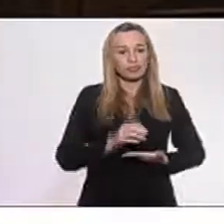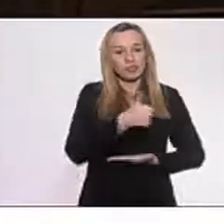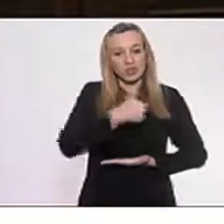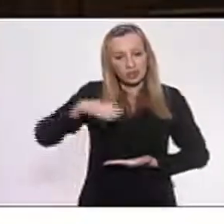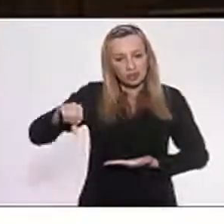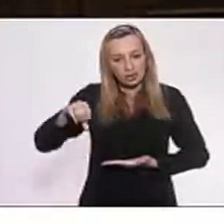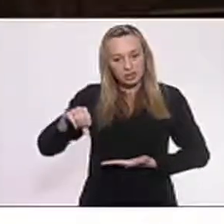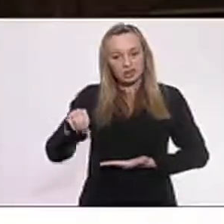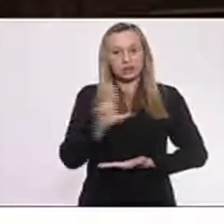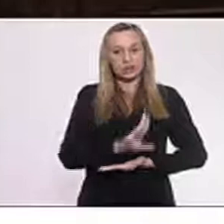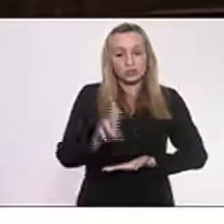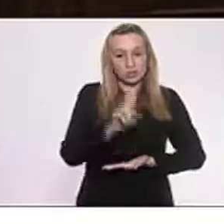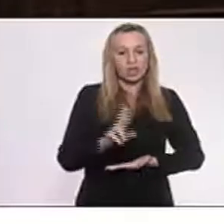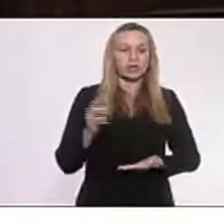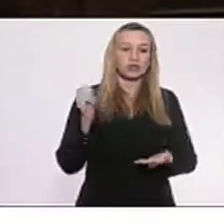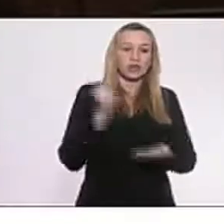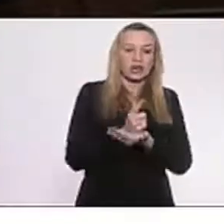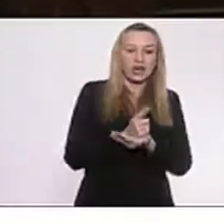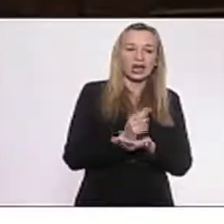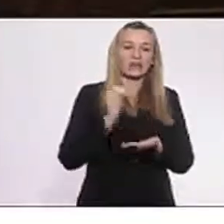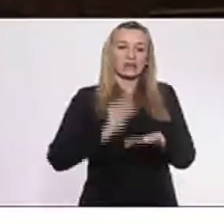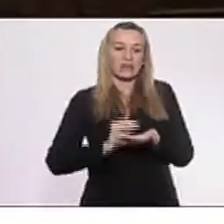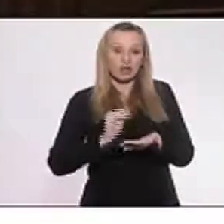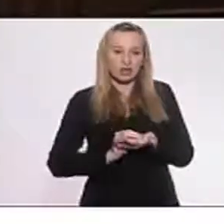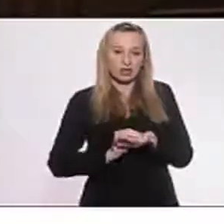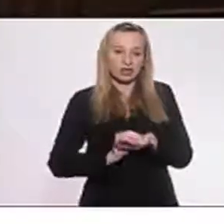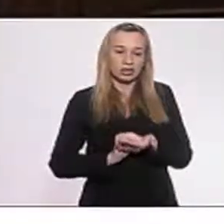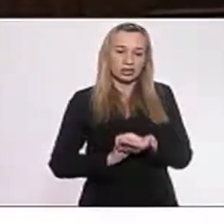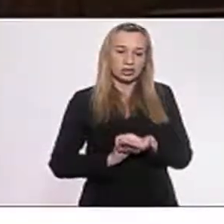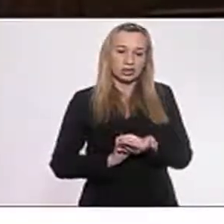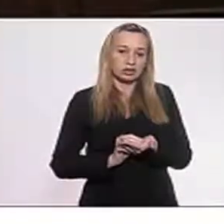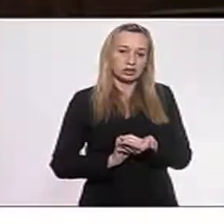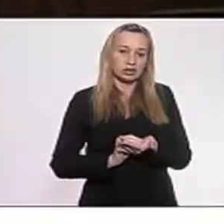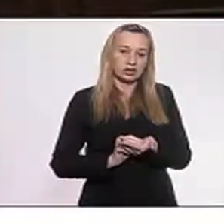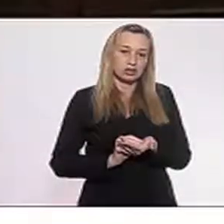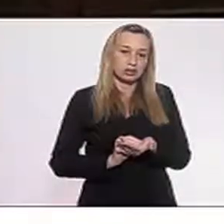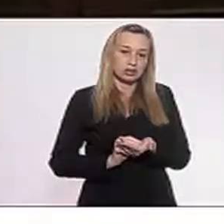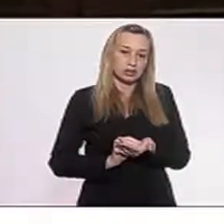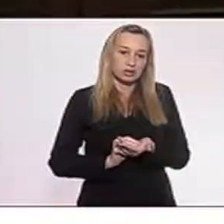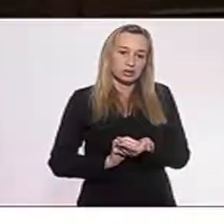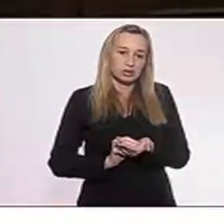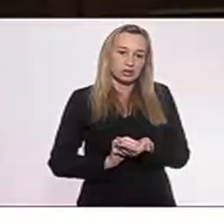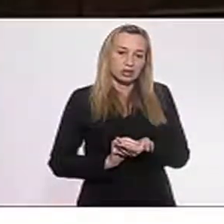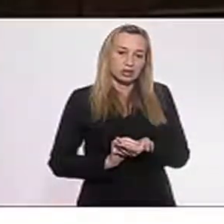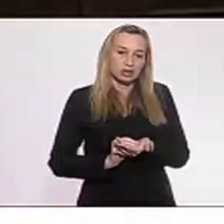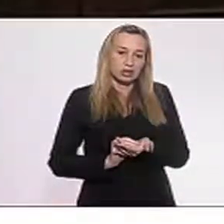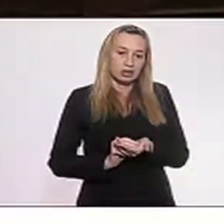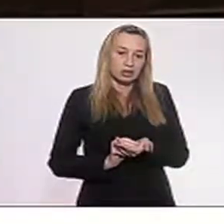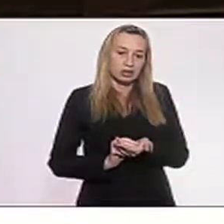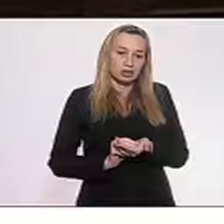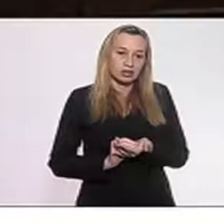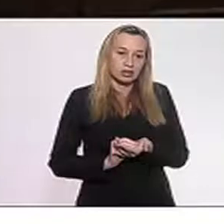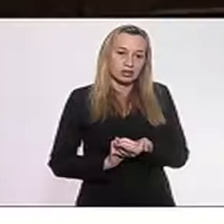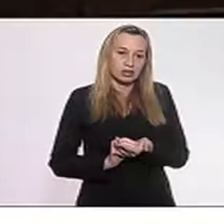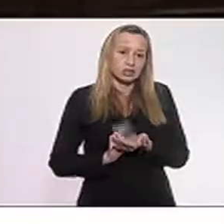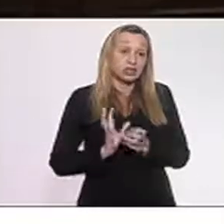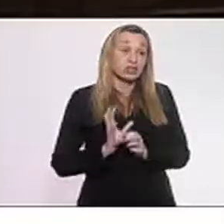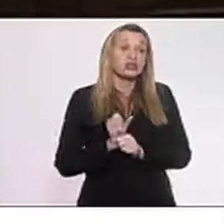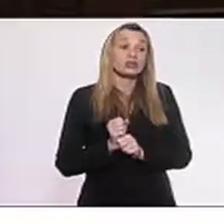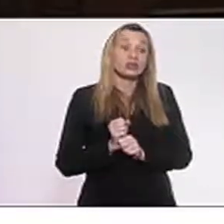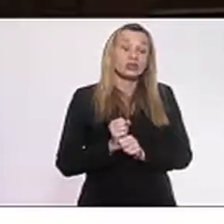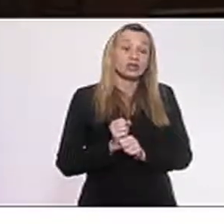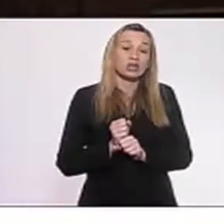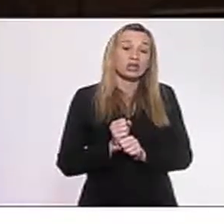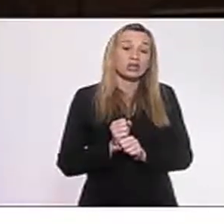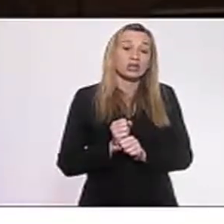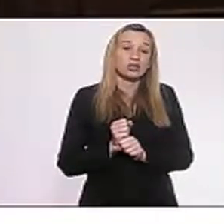se forem usados para pagar restos a pagar, para honrar restos a pagar, se eles seriam contabilizados